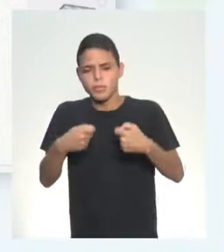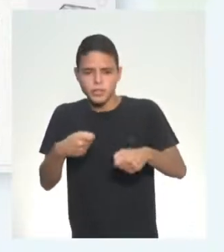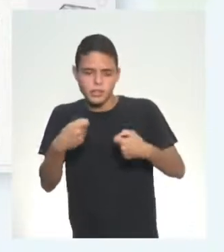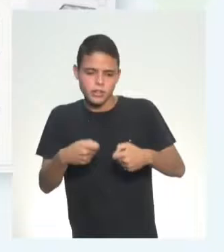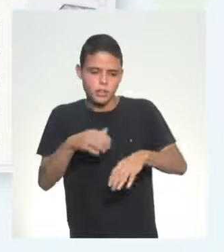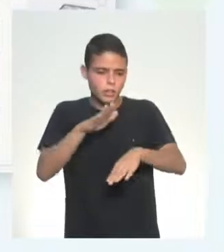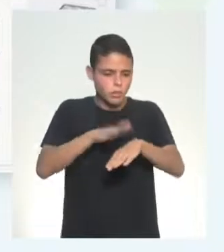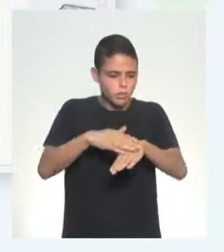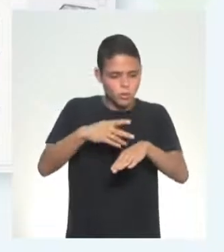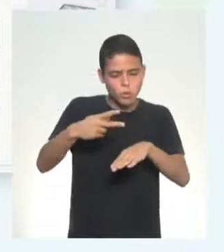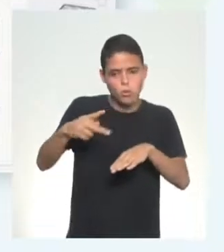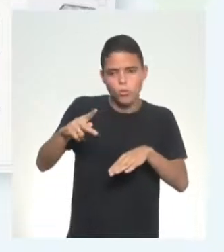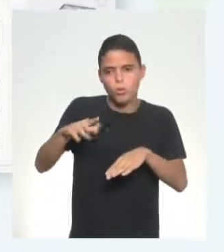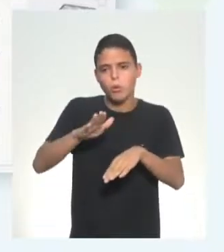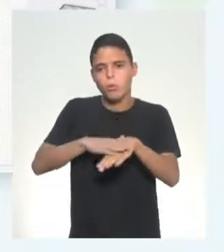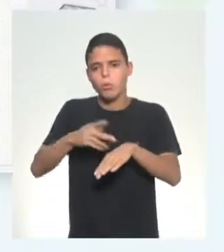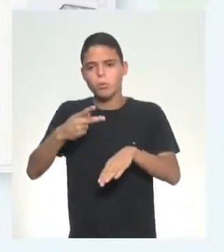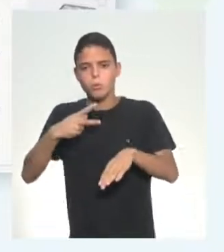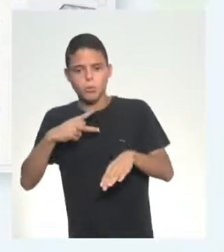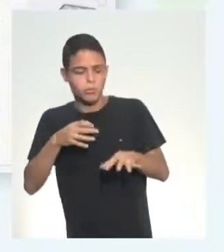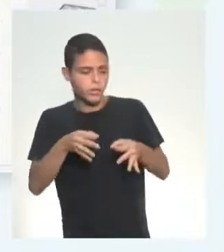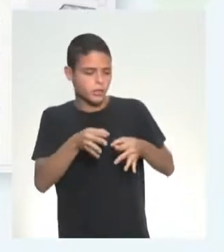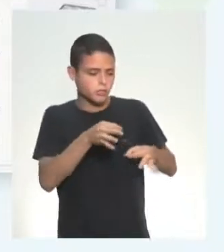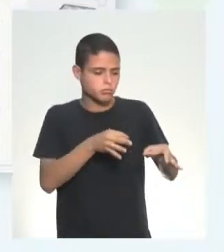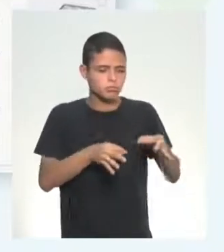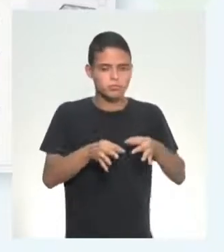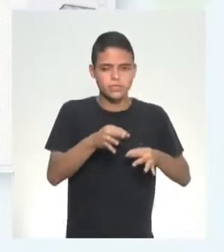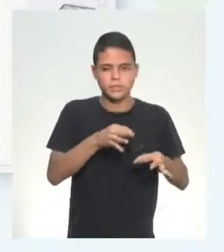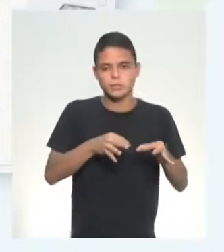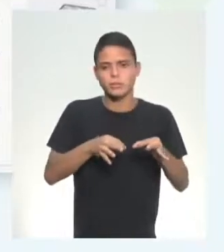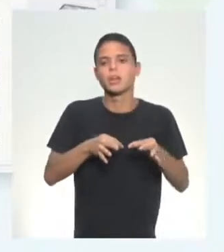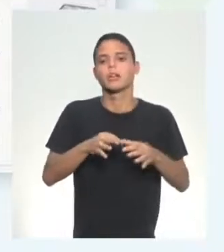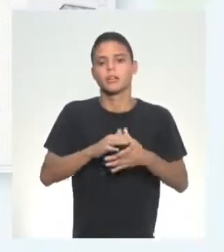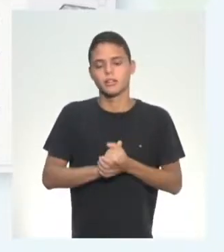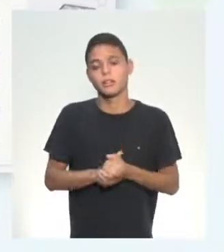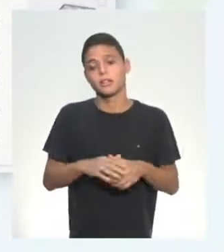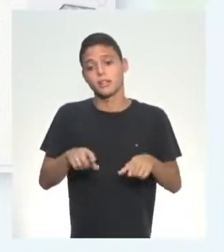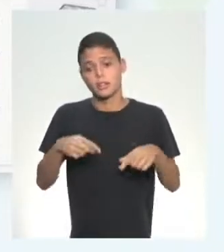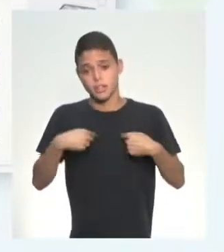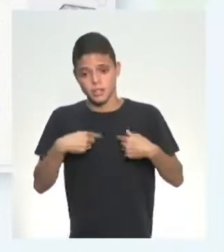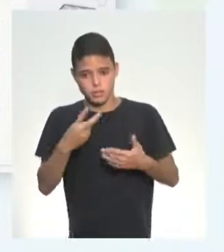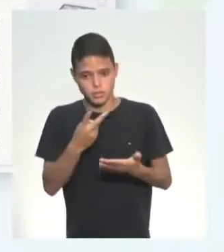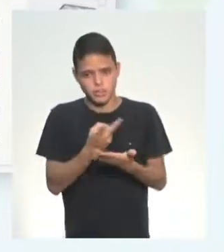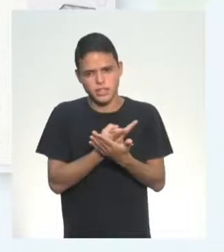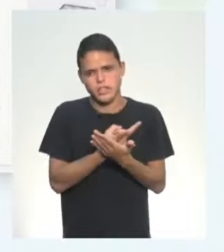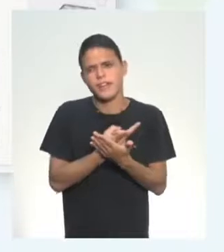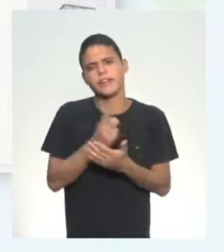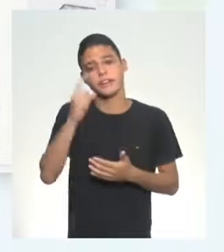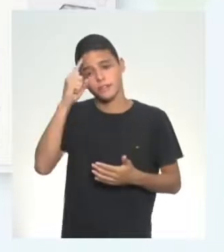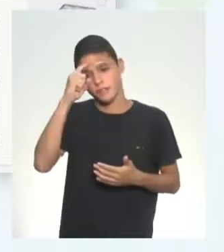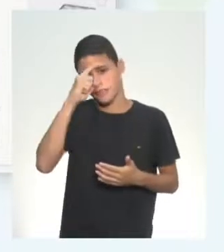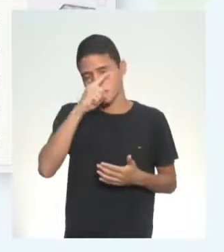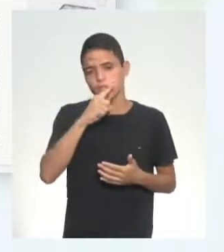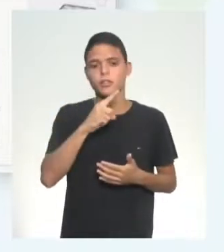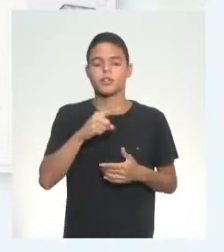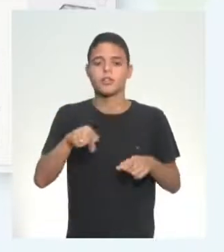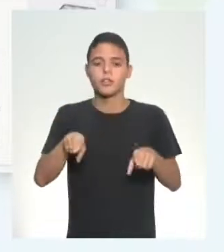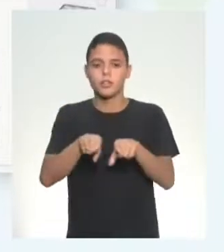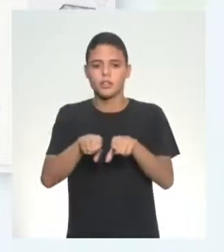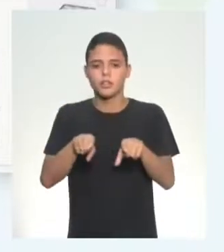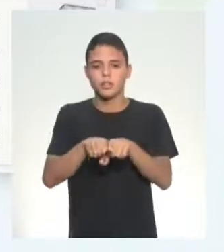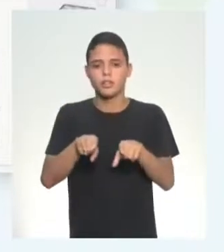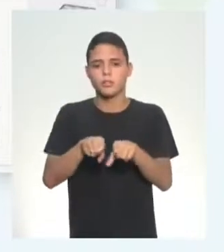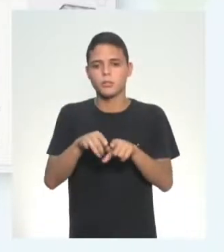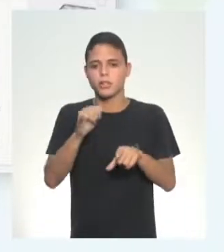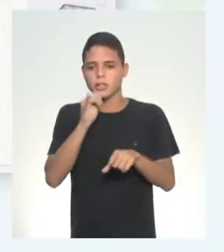eu posso inserir manualmente porque eu não corro risco de errar. Se eu estou arrastando simplesmente, de repente eu preciso de 40,